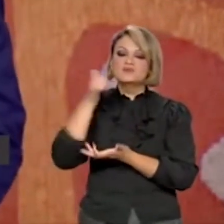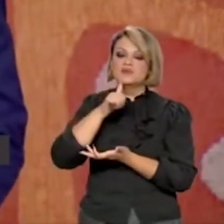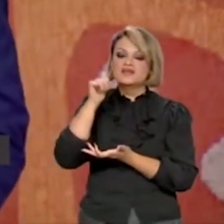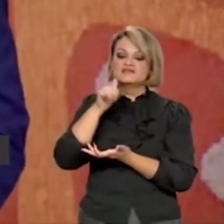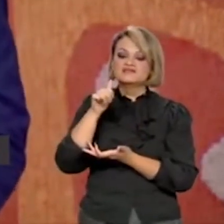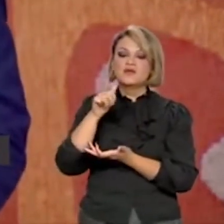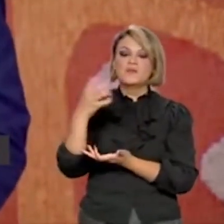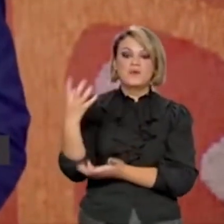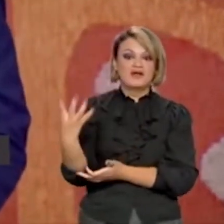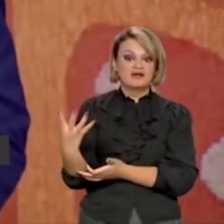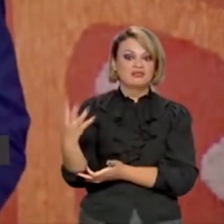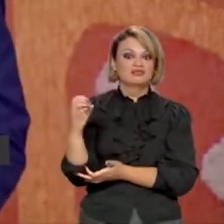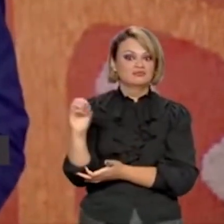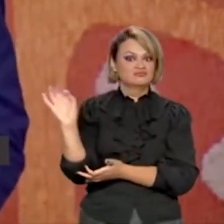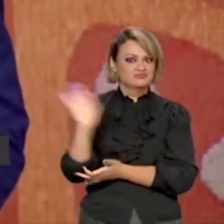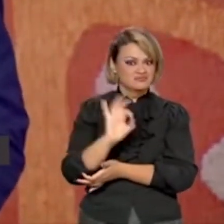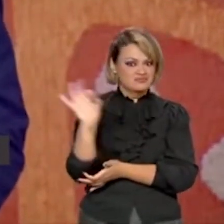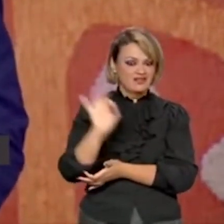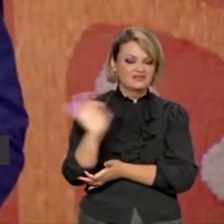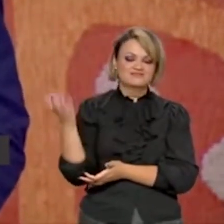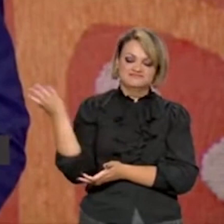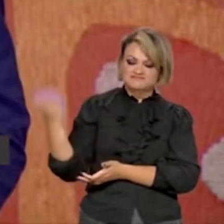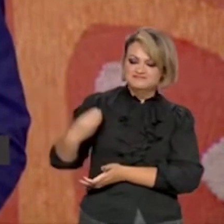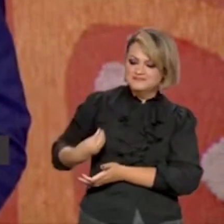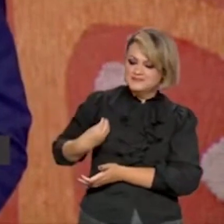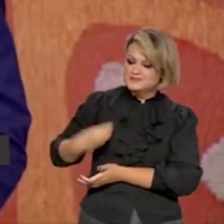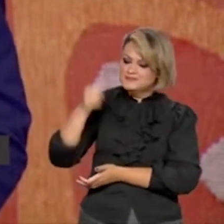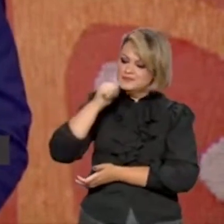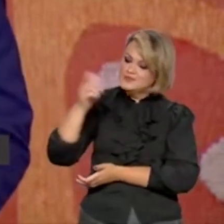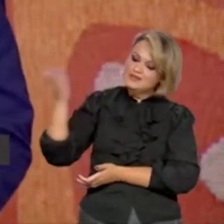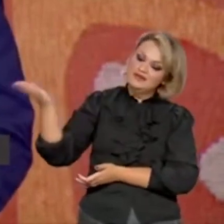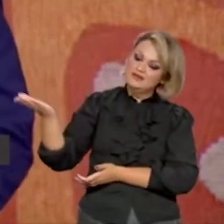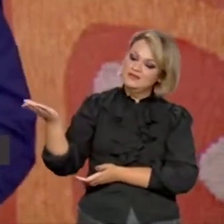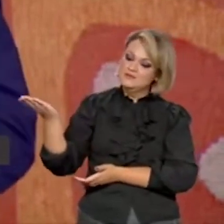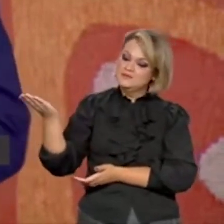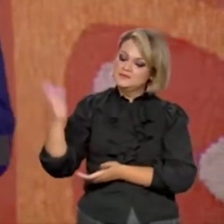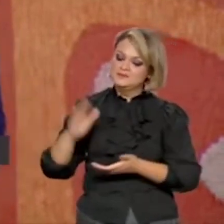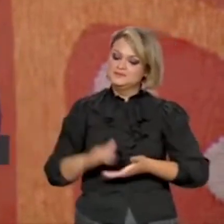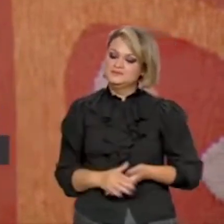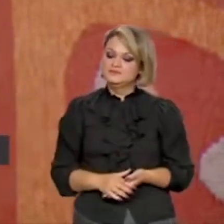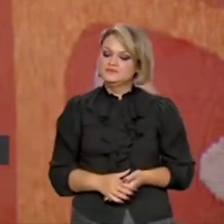mais de 40% de mulheres aqui no conselho